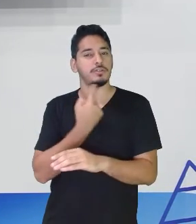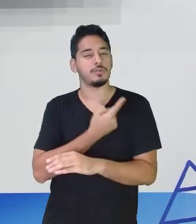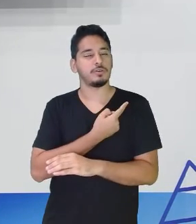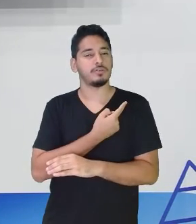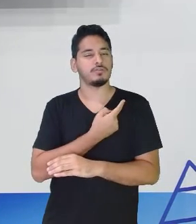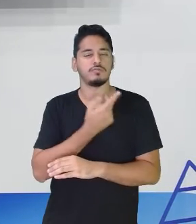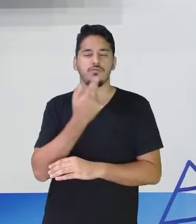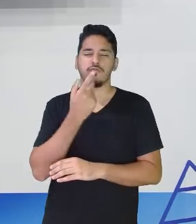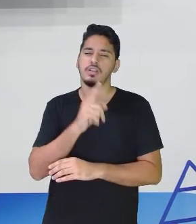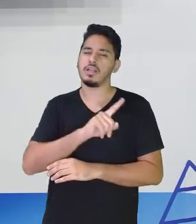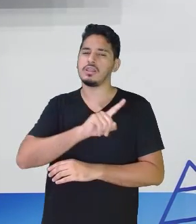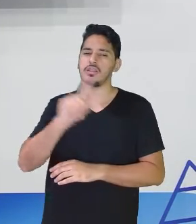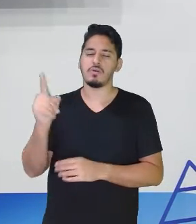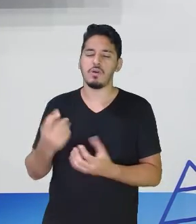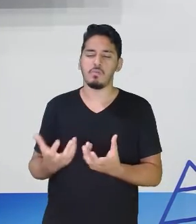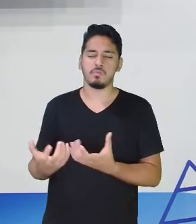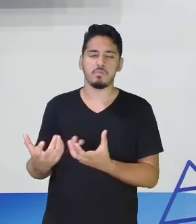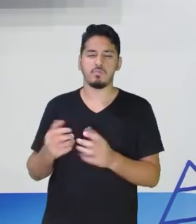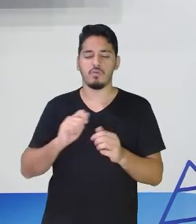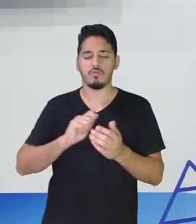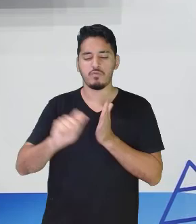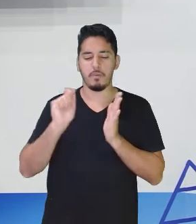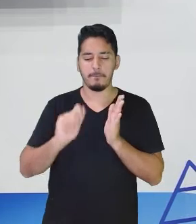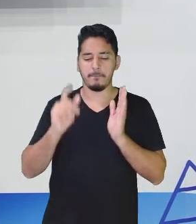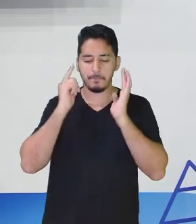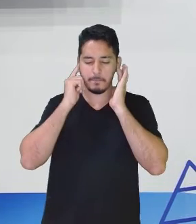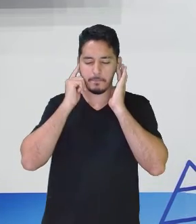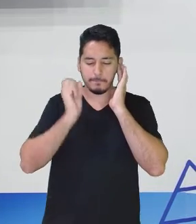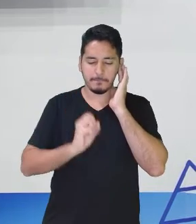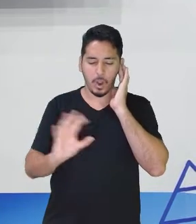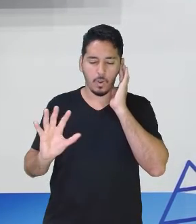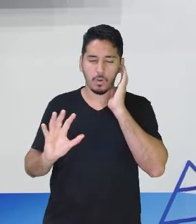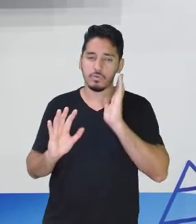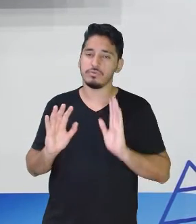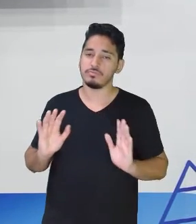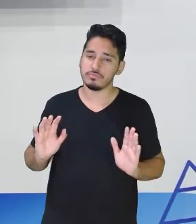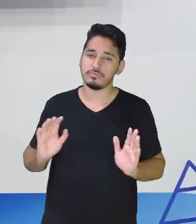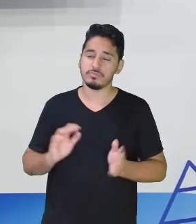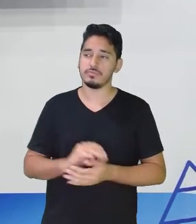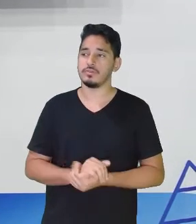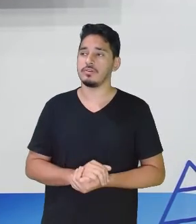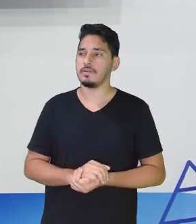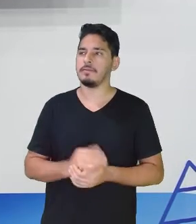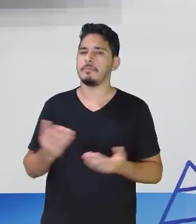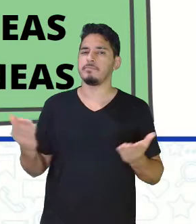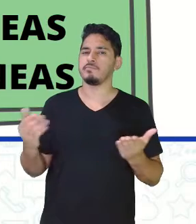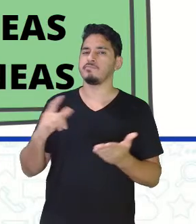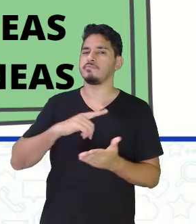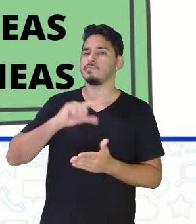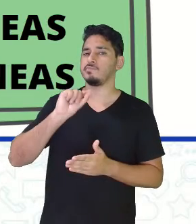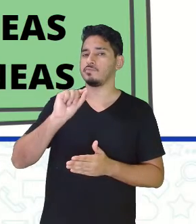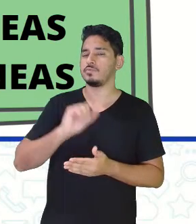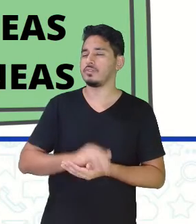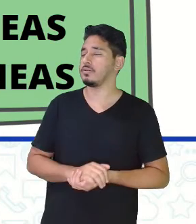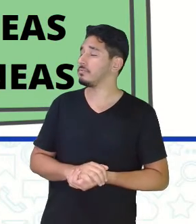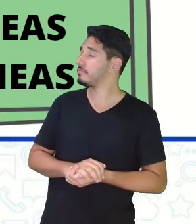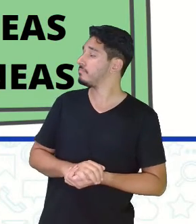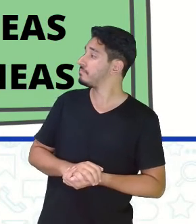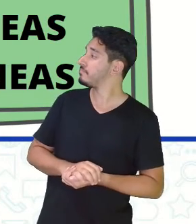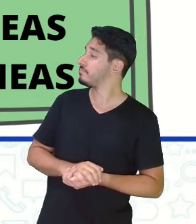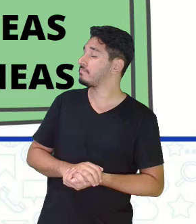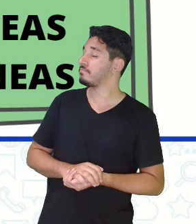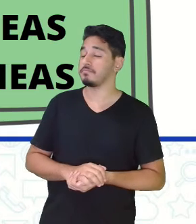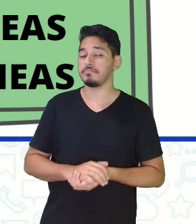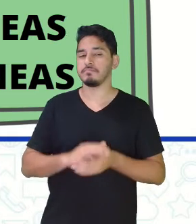vai dizer não aos fogos este ano, ok? E aí vamos ver o que é que nós temos para a aula de hoje. Mas para falarmos da aula de